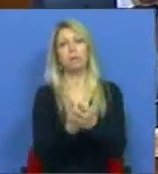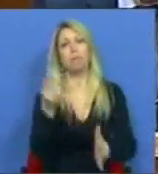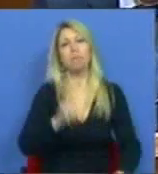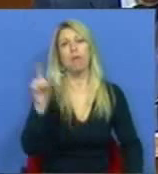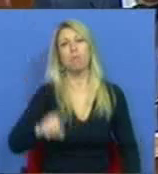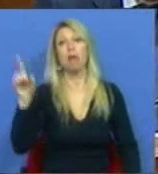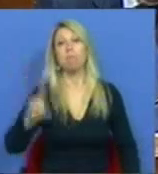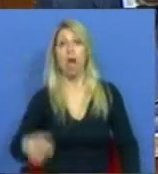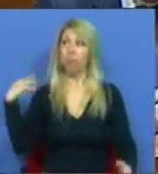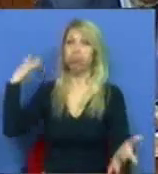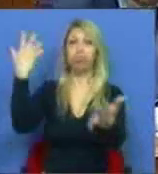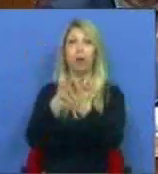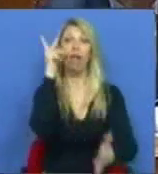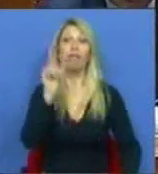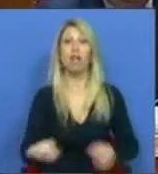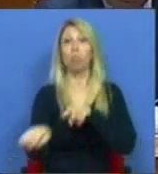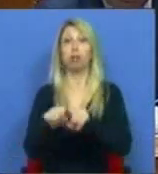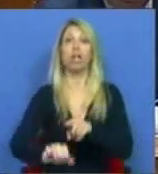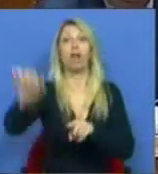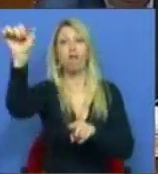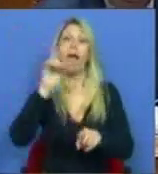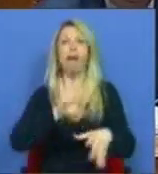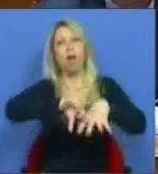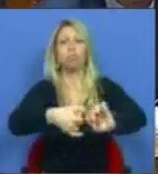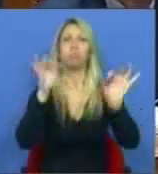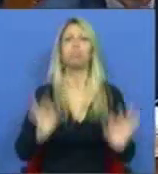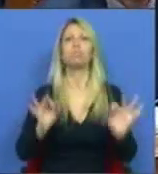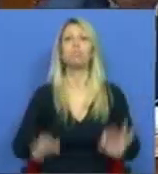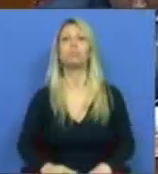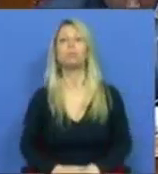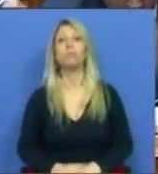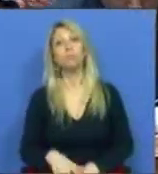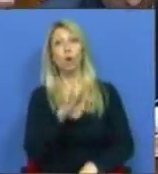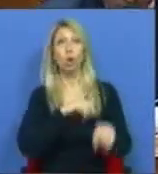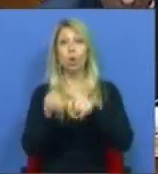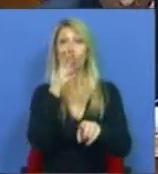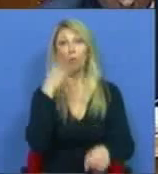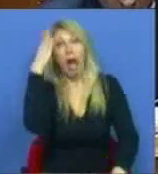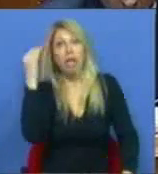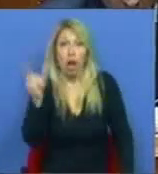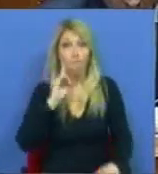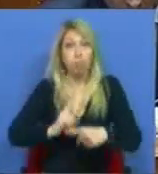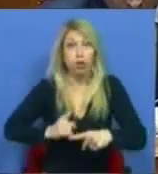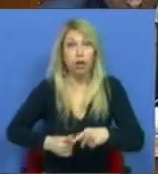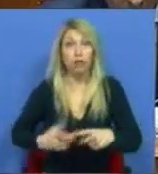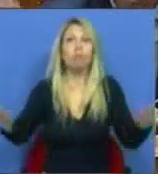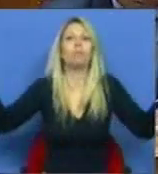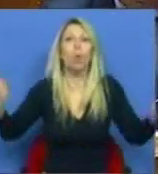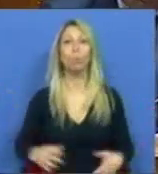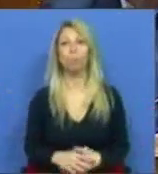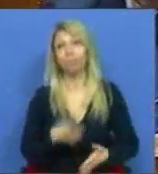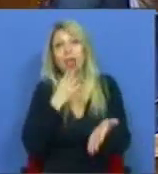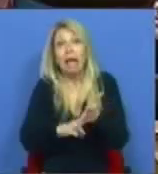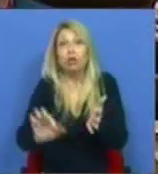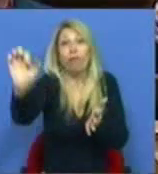vida política. Vamos deitar isto abaixo. E o Sr. Deputado acha que isso é positivo. Bom, lá terá as